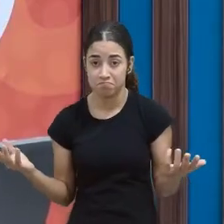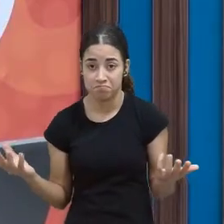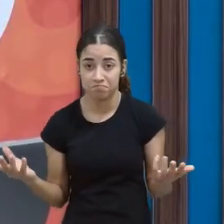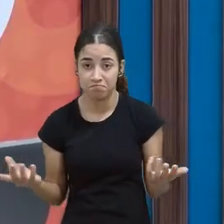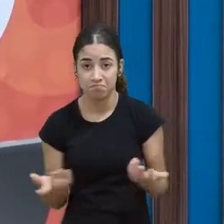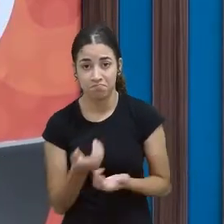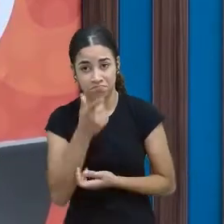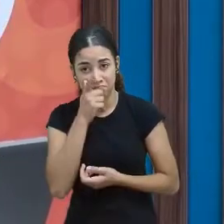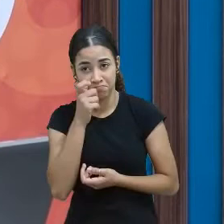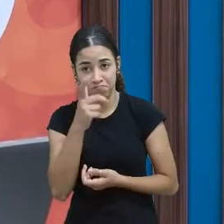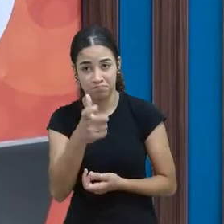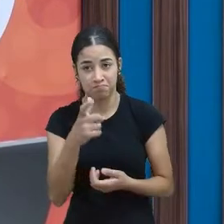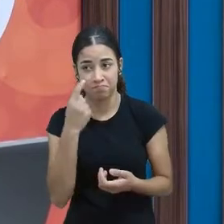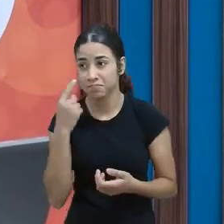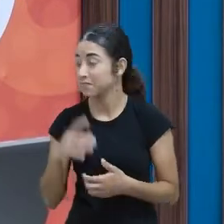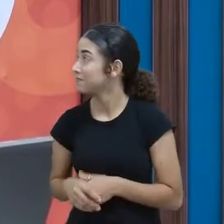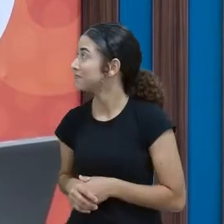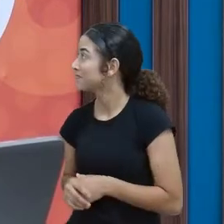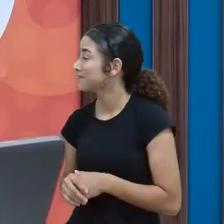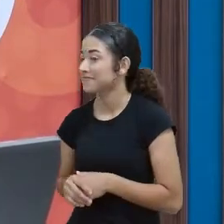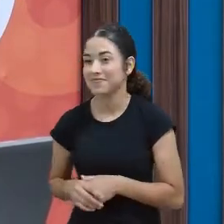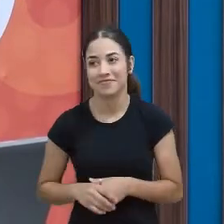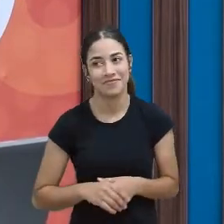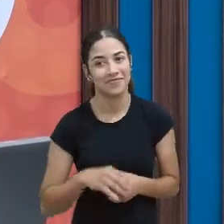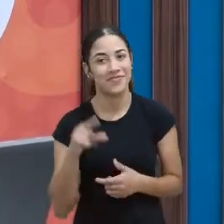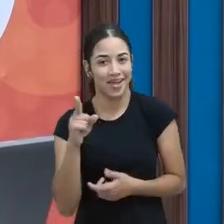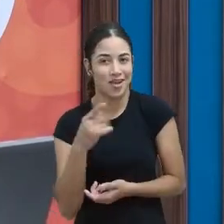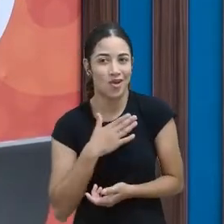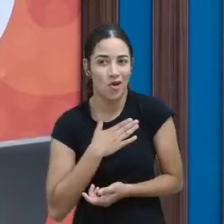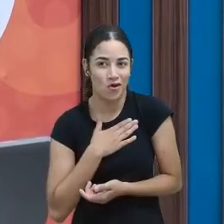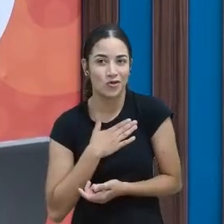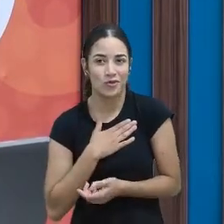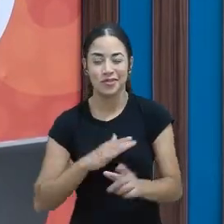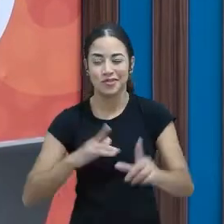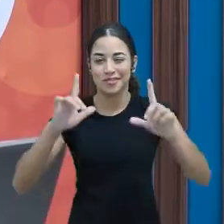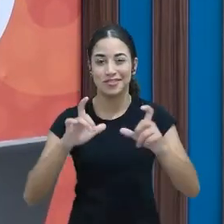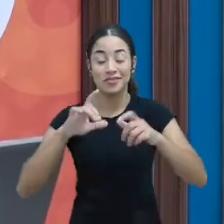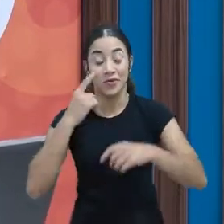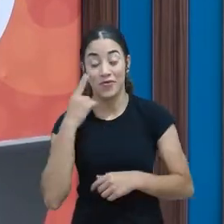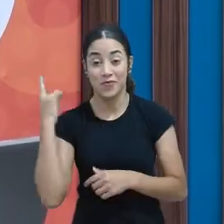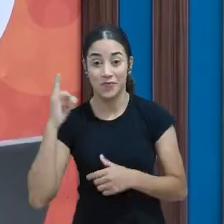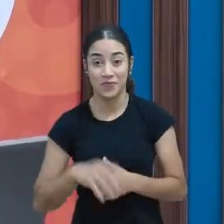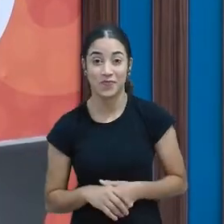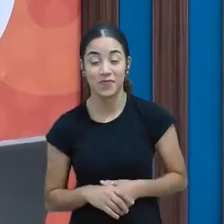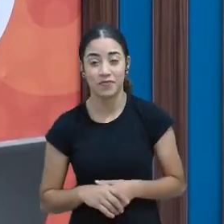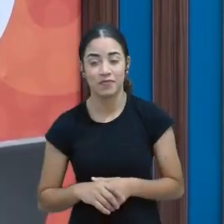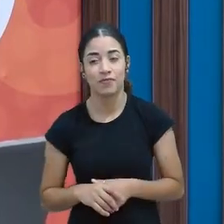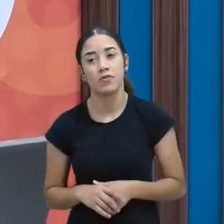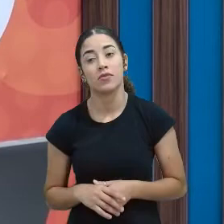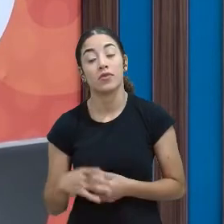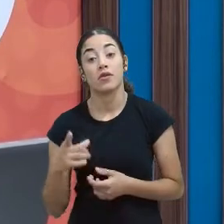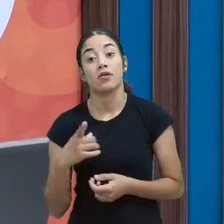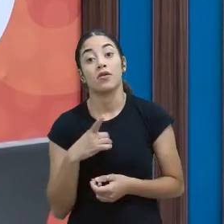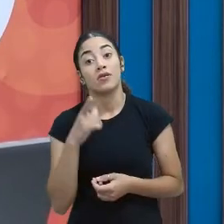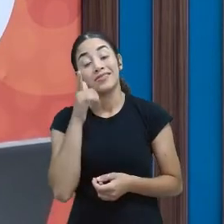É isso, aqui, ó. Olha, ele gostou, viu, do close. Do close. Veja, nós temos aí uma política, imagina, o